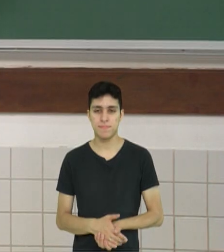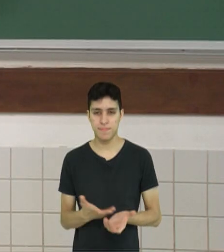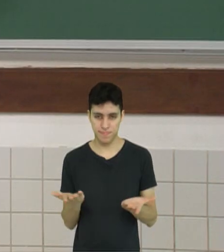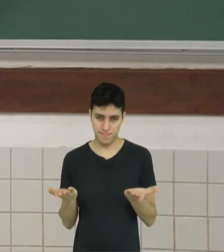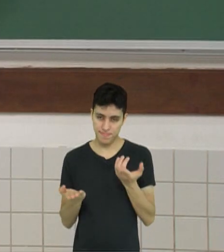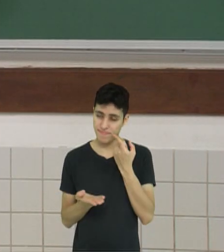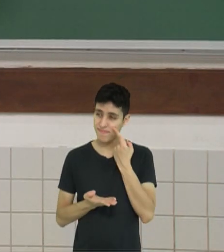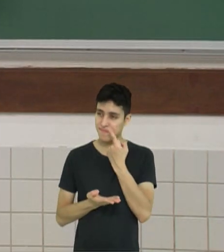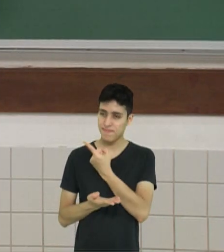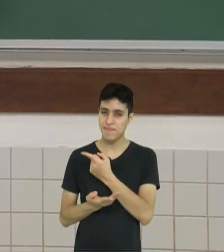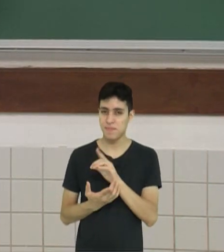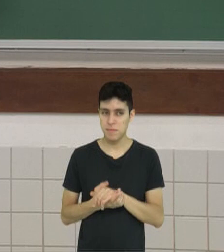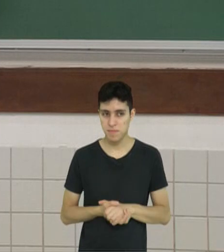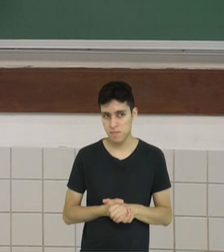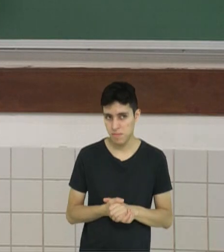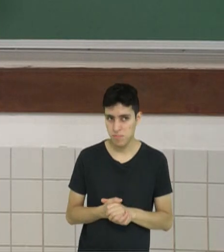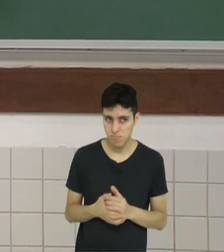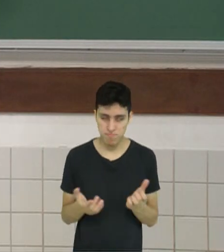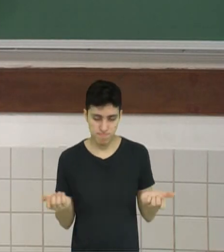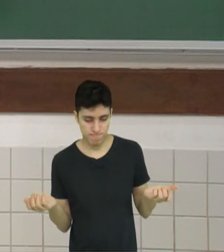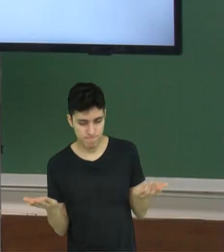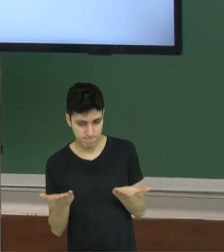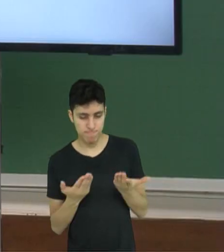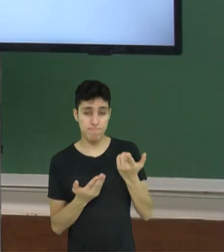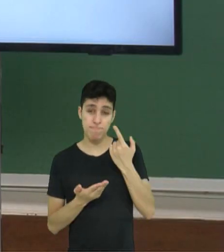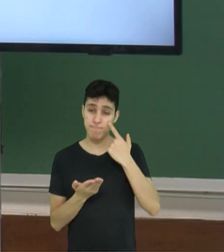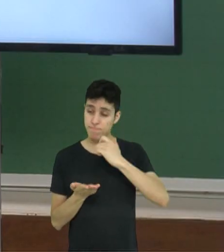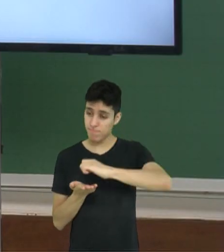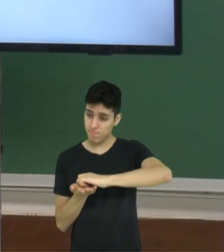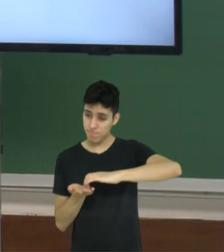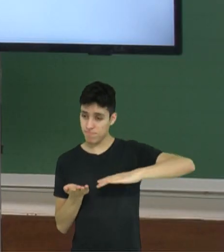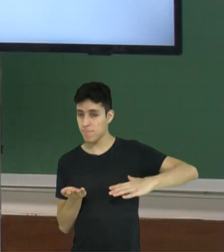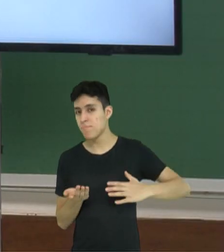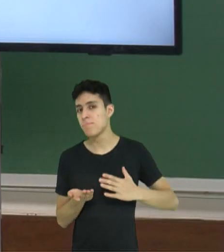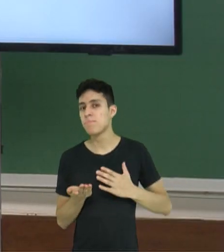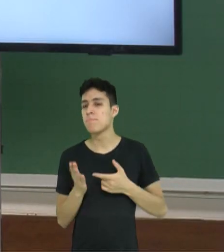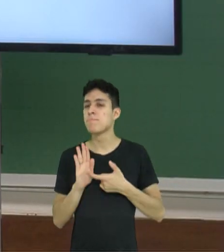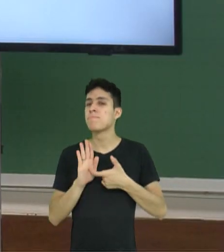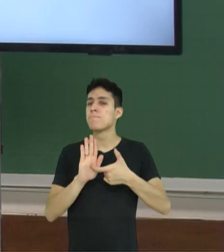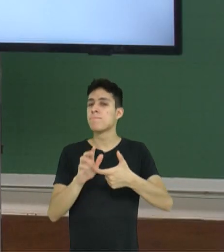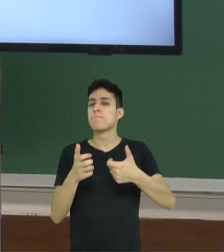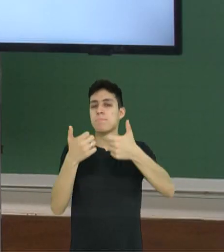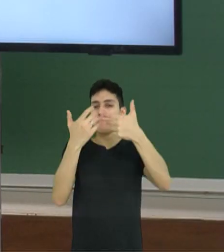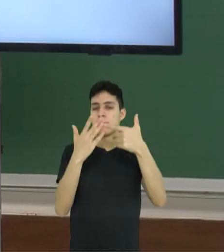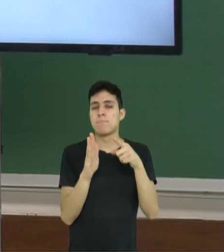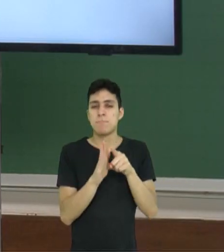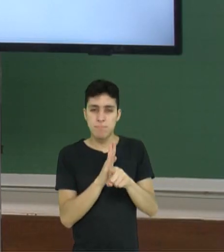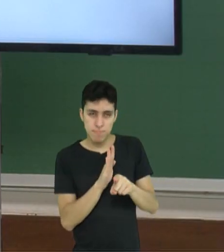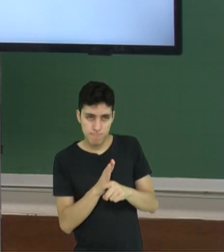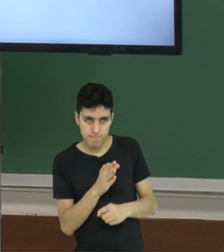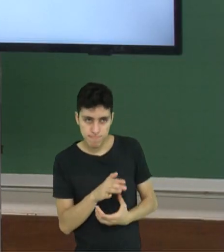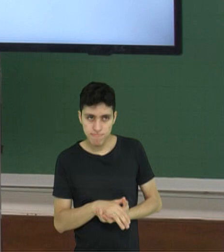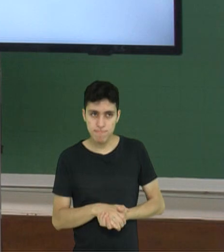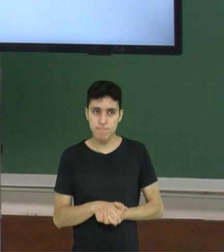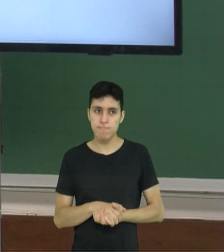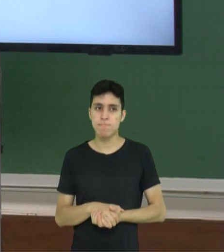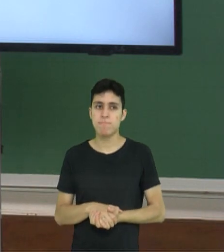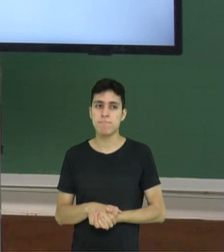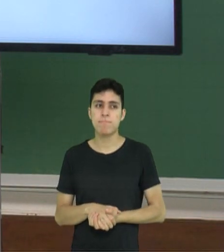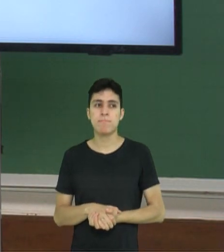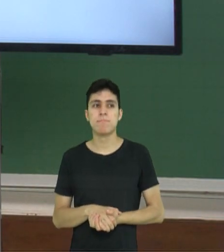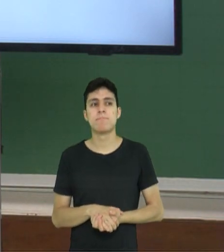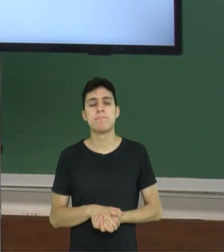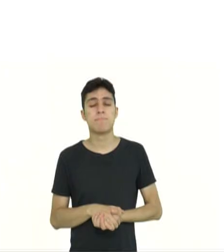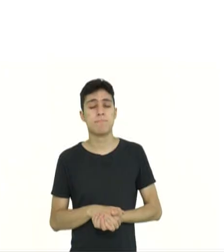Então vamos lá, pessoal. Hoje, excepcionalmente, temos uma atividade aí para vocês, né? Estamos trabalhando mais com os quiz. Então, eventualmente, trarei algumas